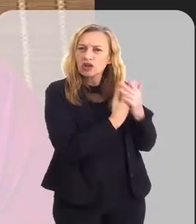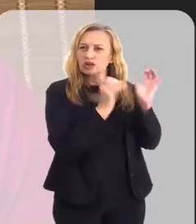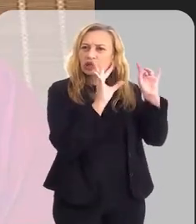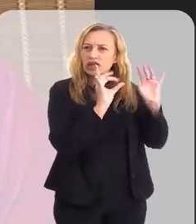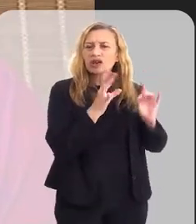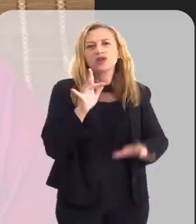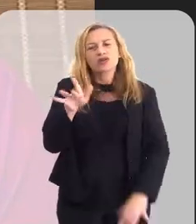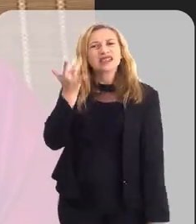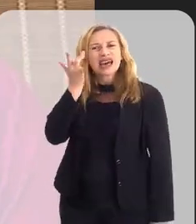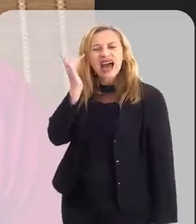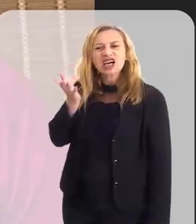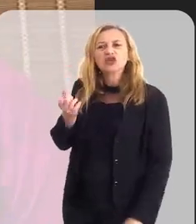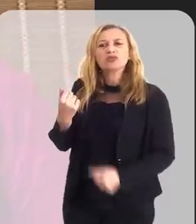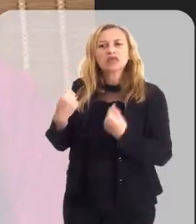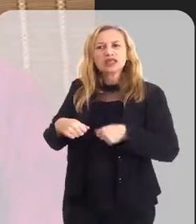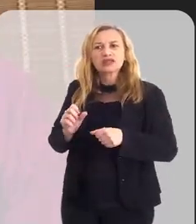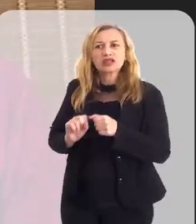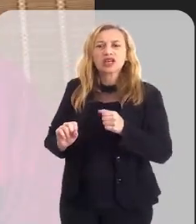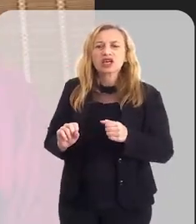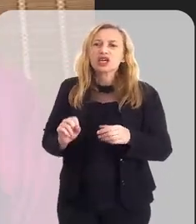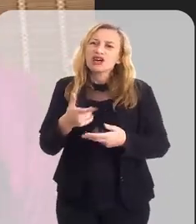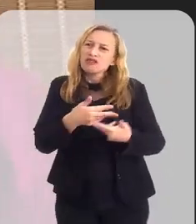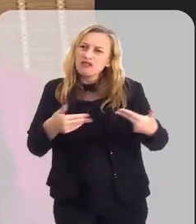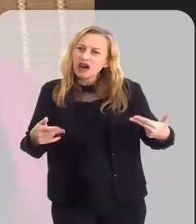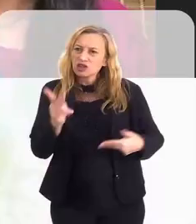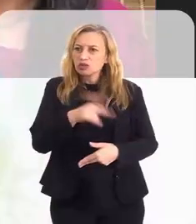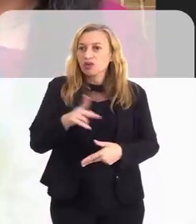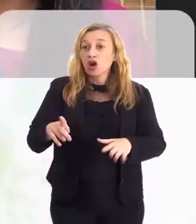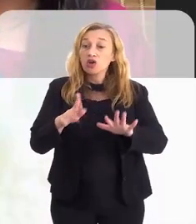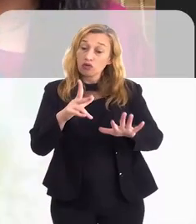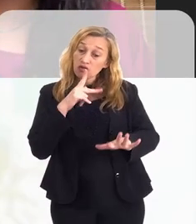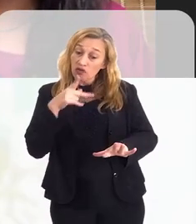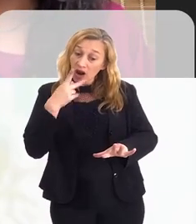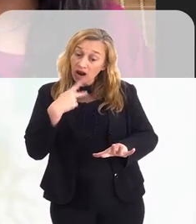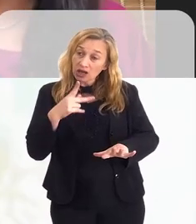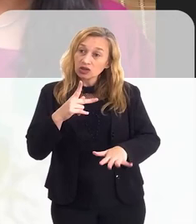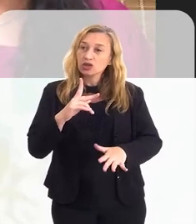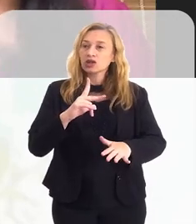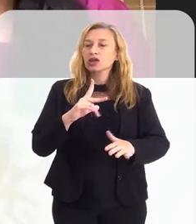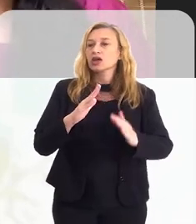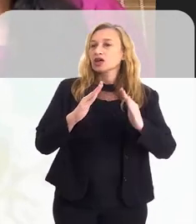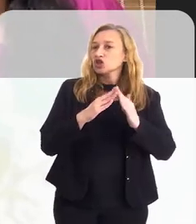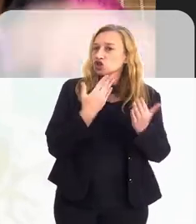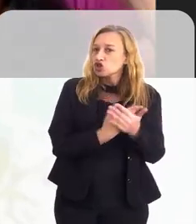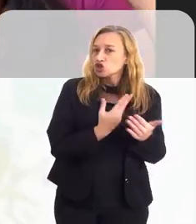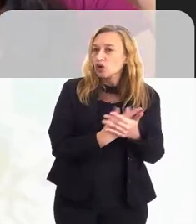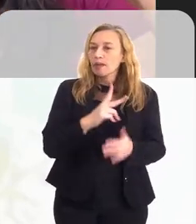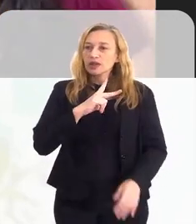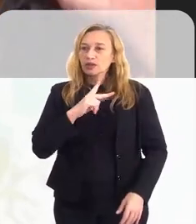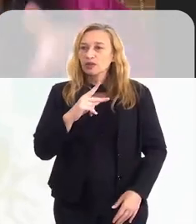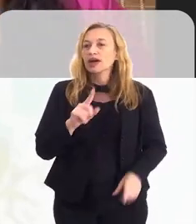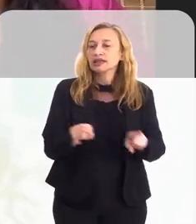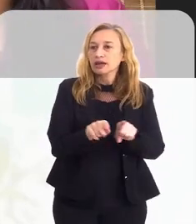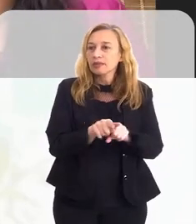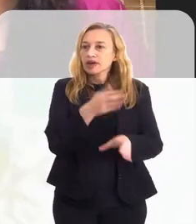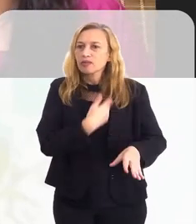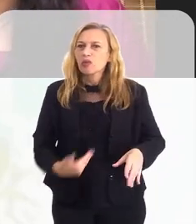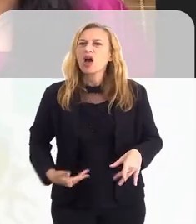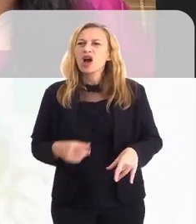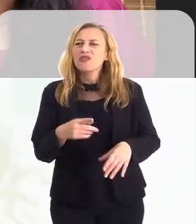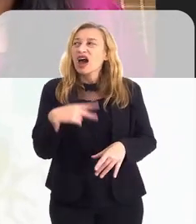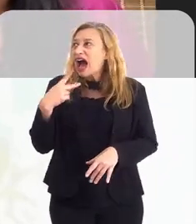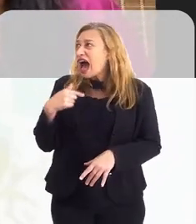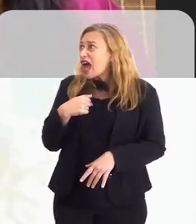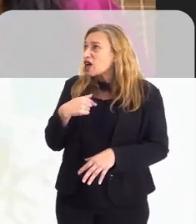você acha, Alain, que precisa ser feito? Porque muitos professores, e aí eu estou falando tanto da escola particular quanto da escola pública, dizem: ah, eu não